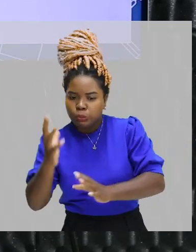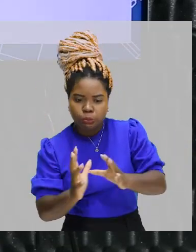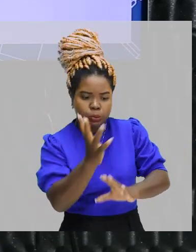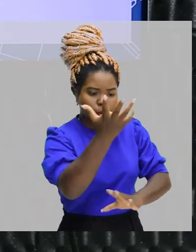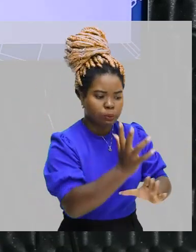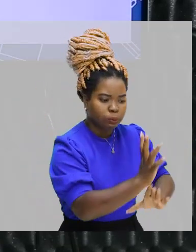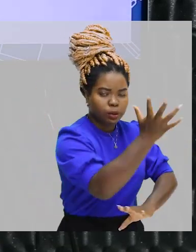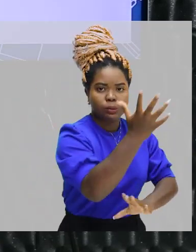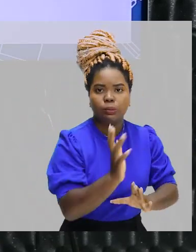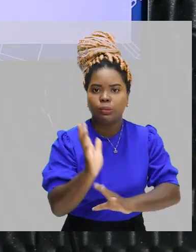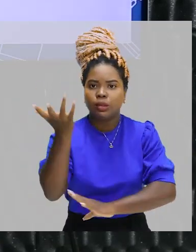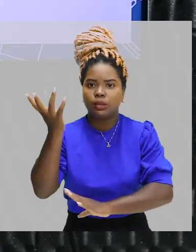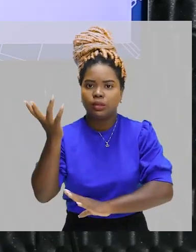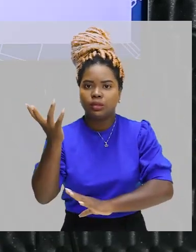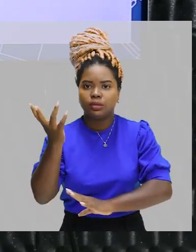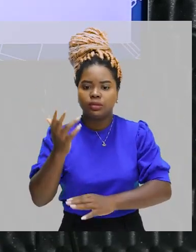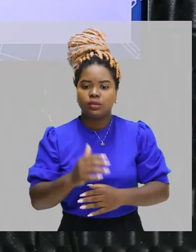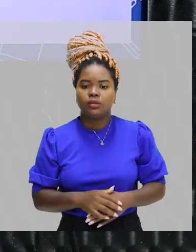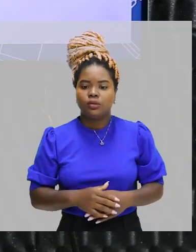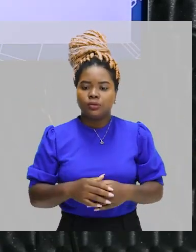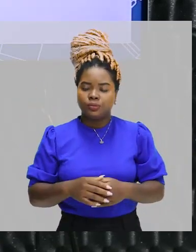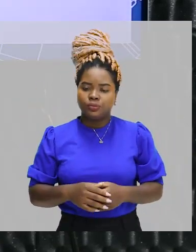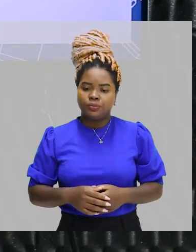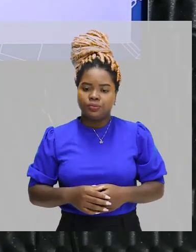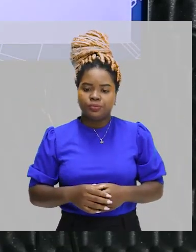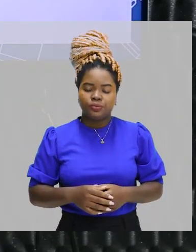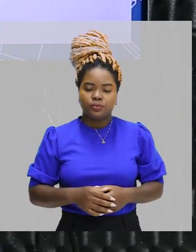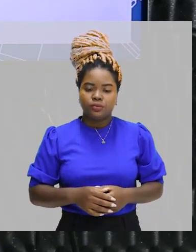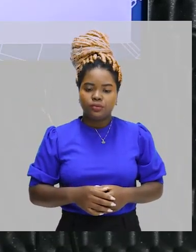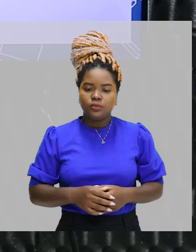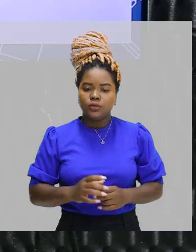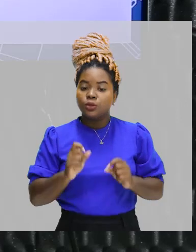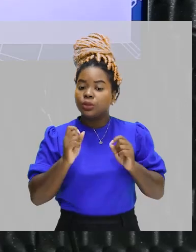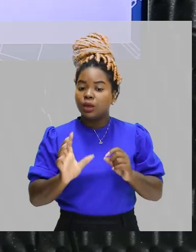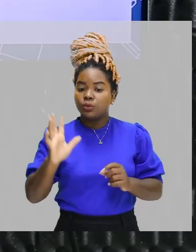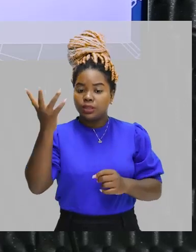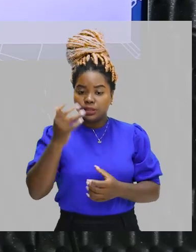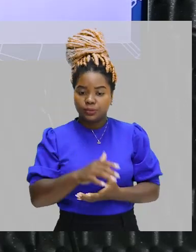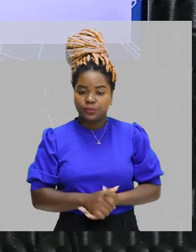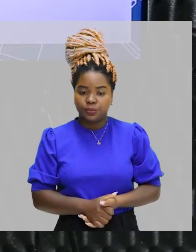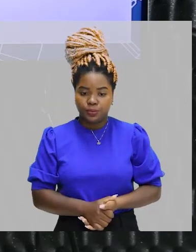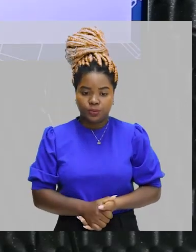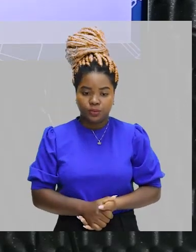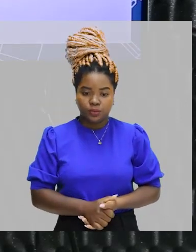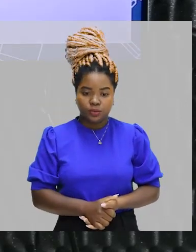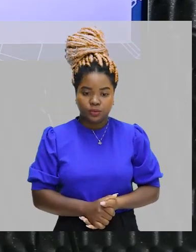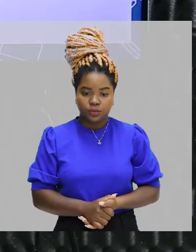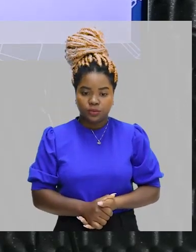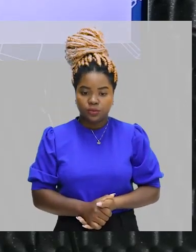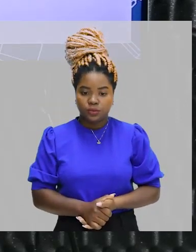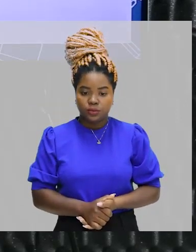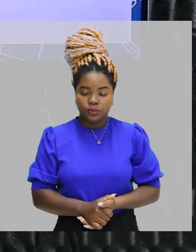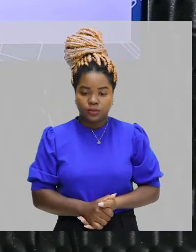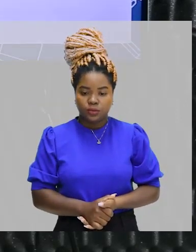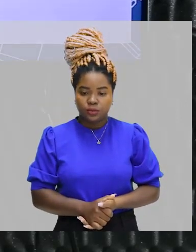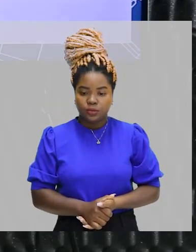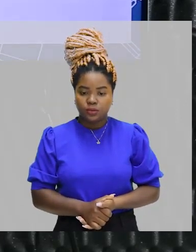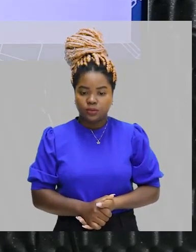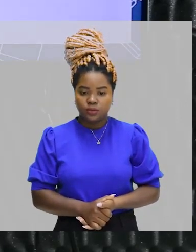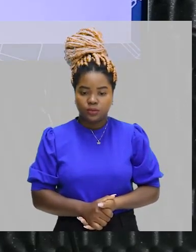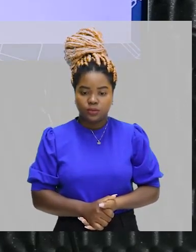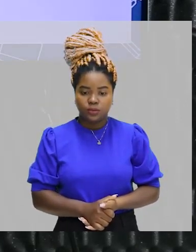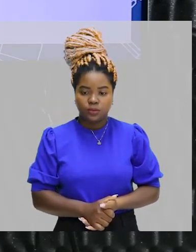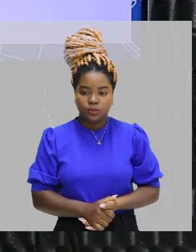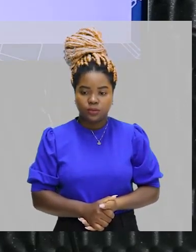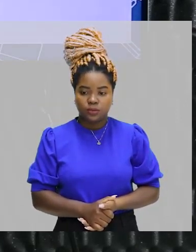se aperfeiçoando com o passar do tempo. E um grande salto para o aperfeiçoamento desse modelo atômico